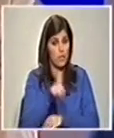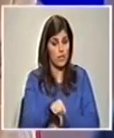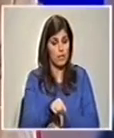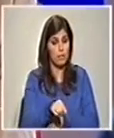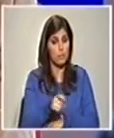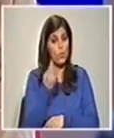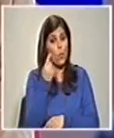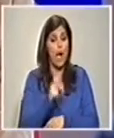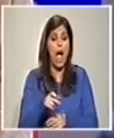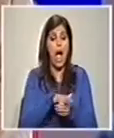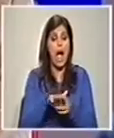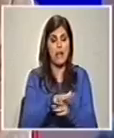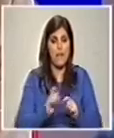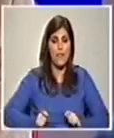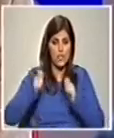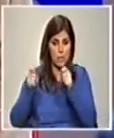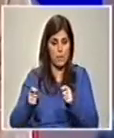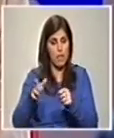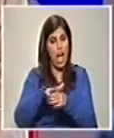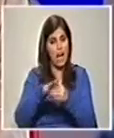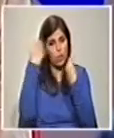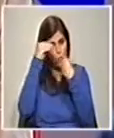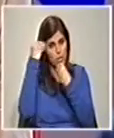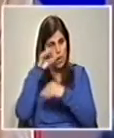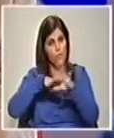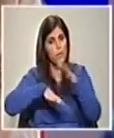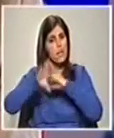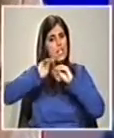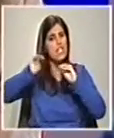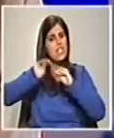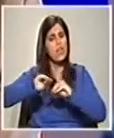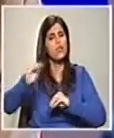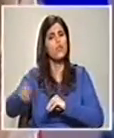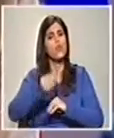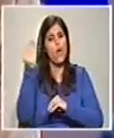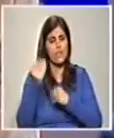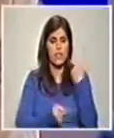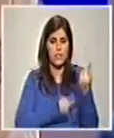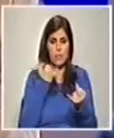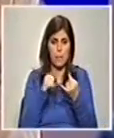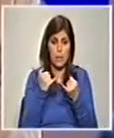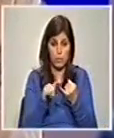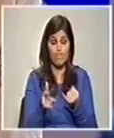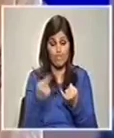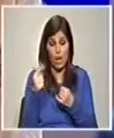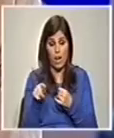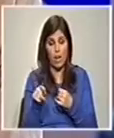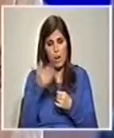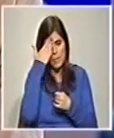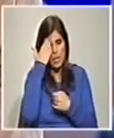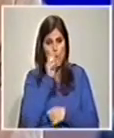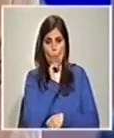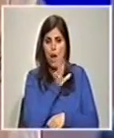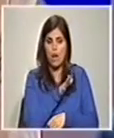das áreas que nós mais investimos é na área da educação, portanto, na formação de jovens que, muitas vezes em risco, não têm capacidade para